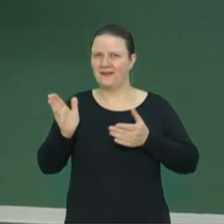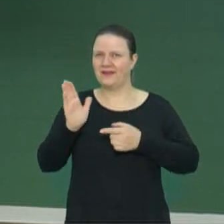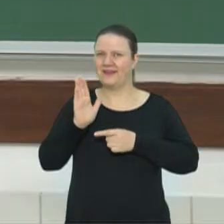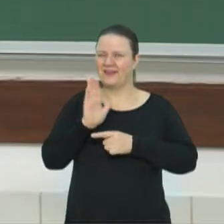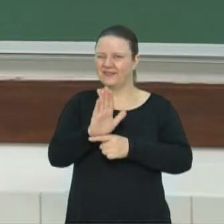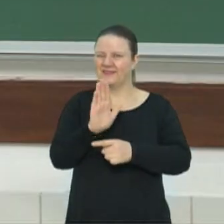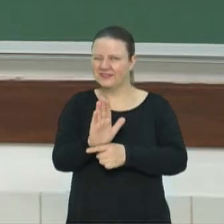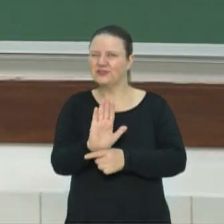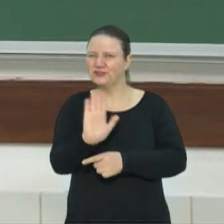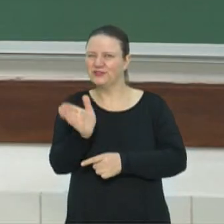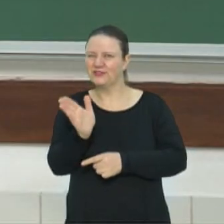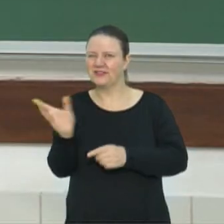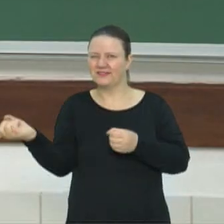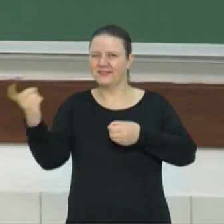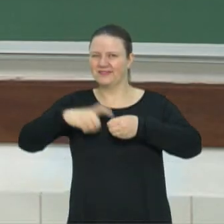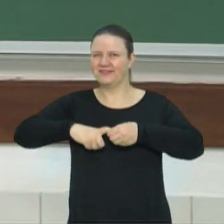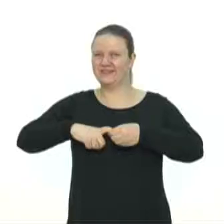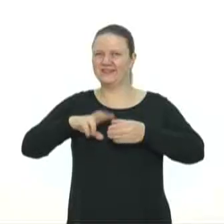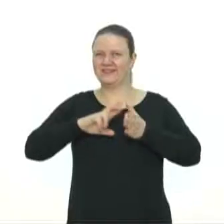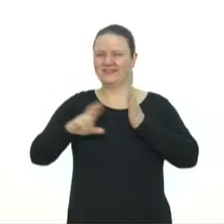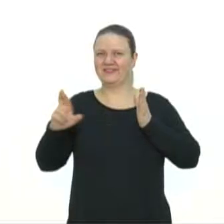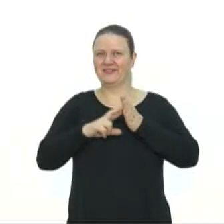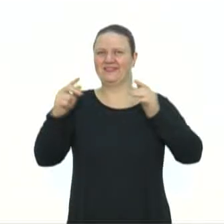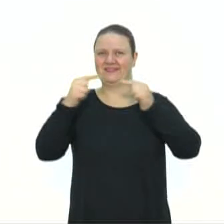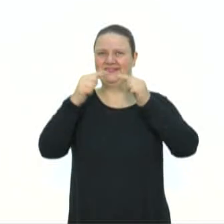Já voltamos com a resposta correta.